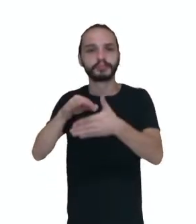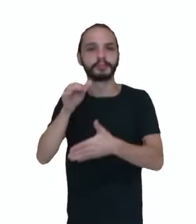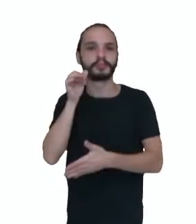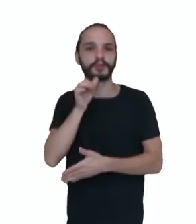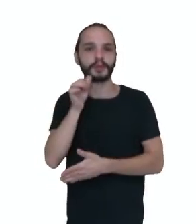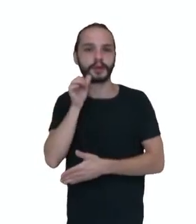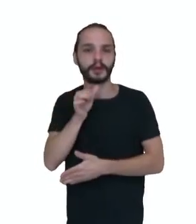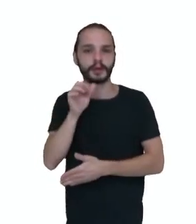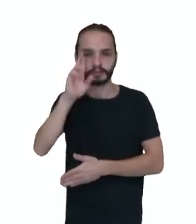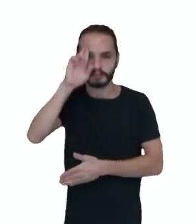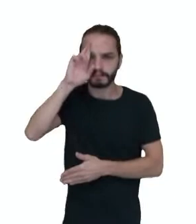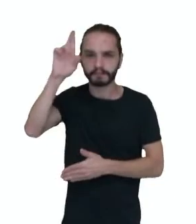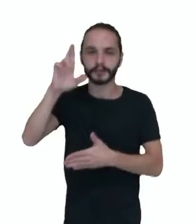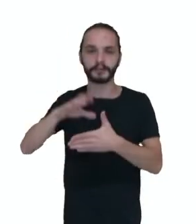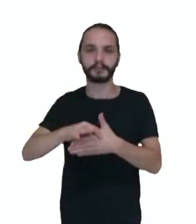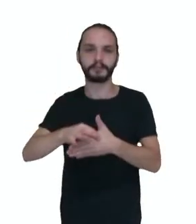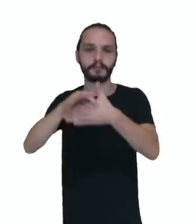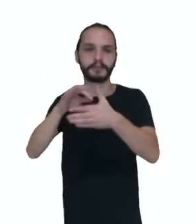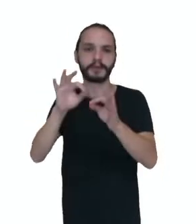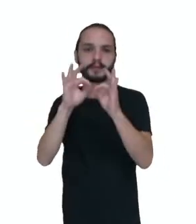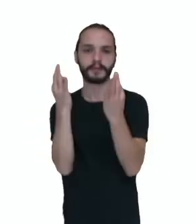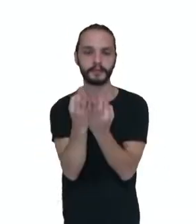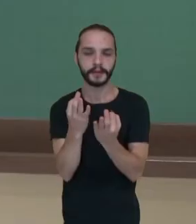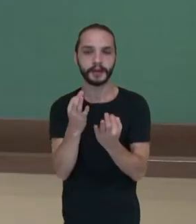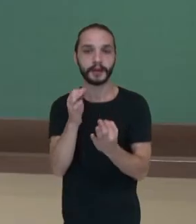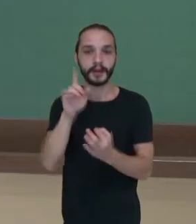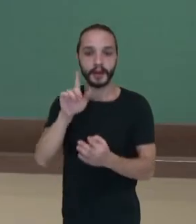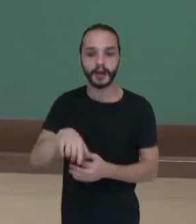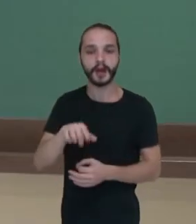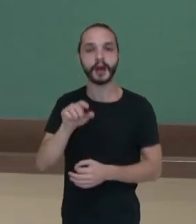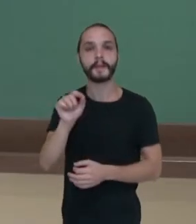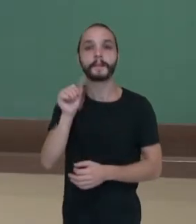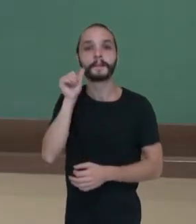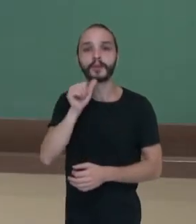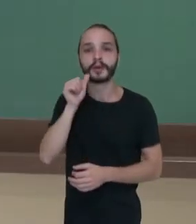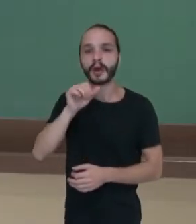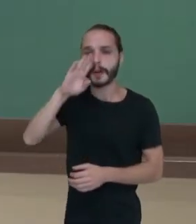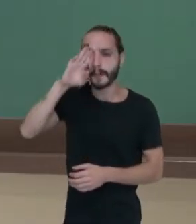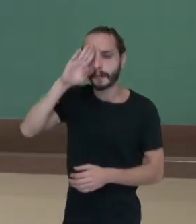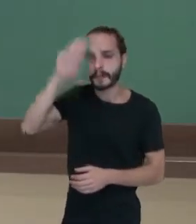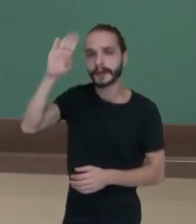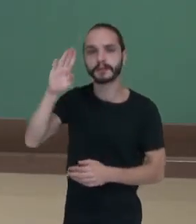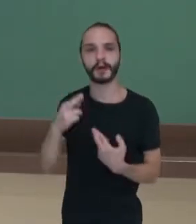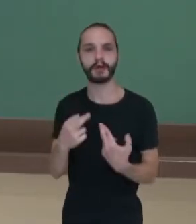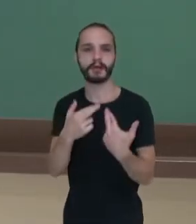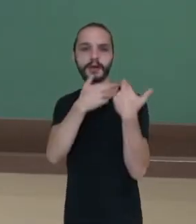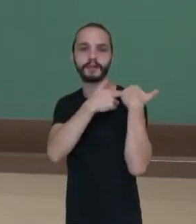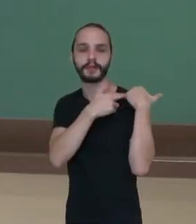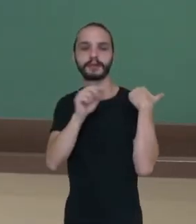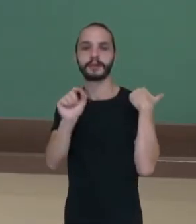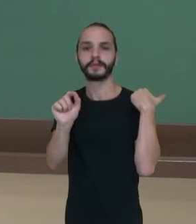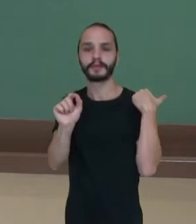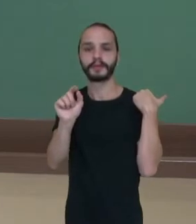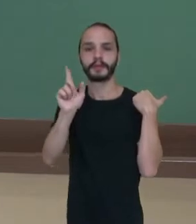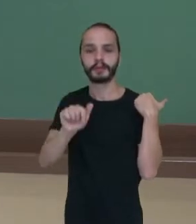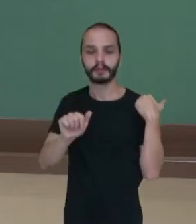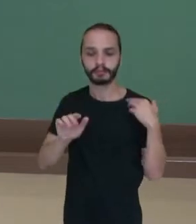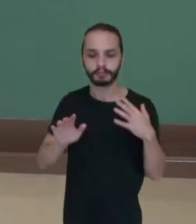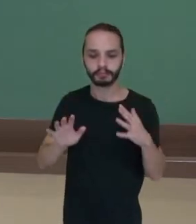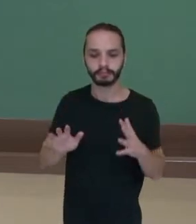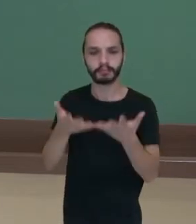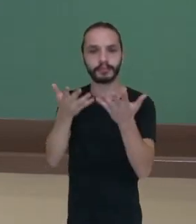seja, cresce ali a proporção de famílias que tem a mulher como responsável em prover